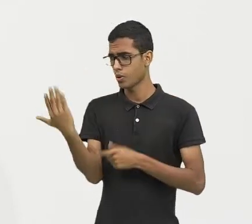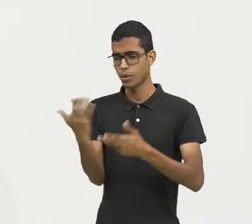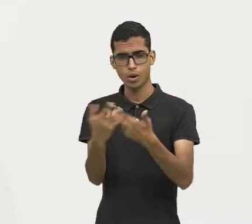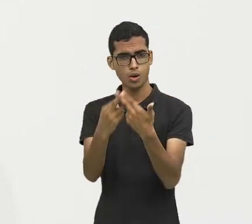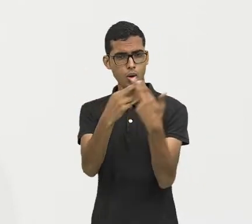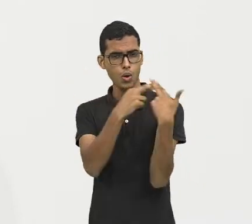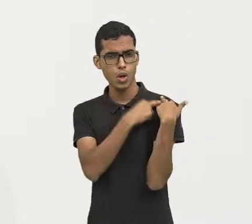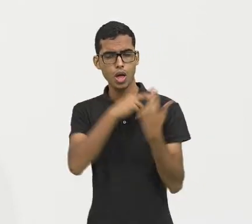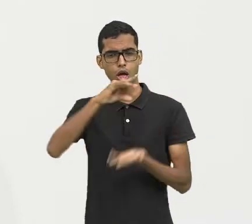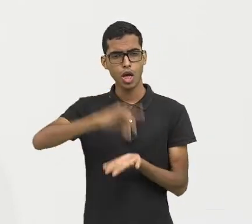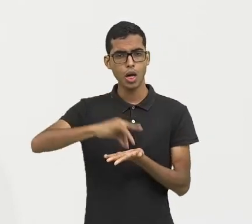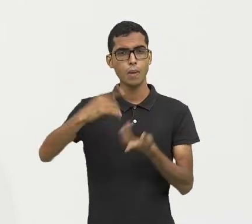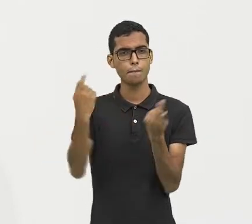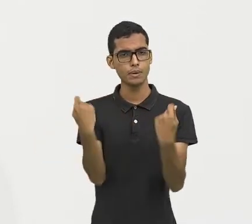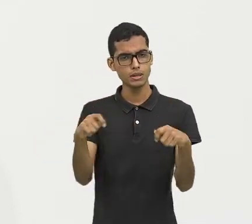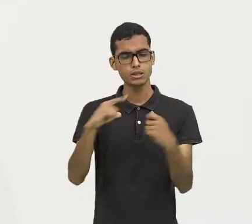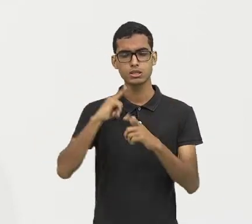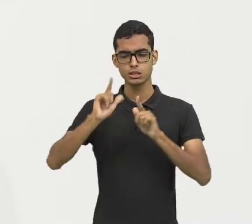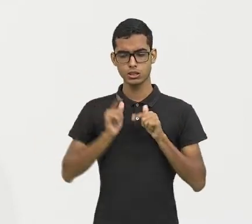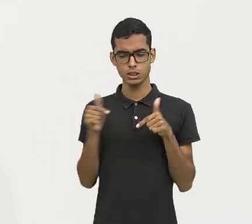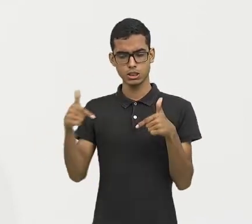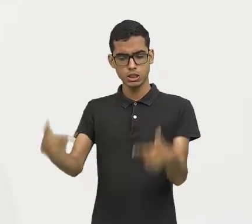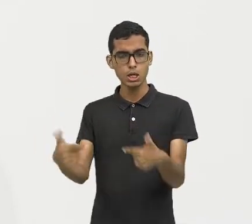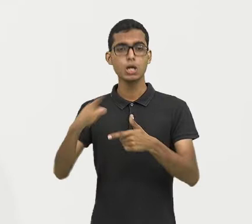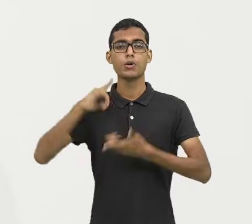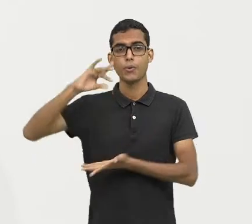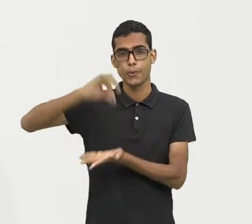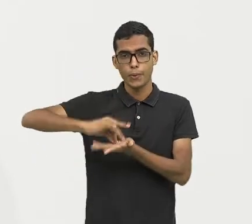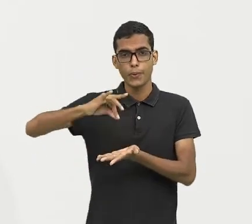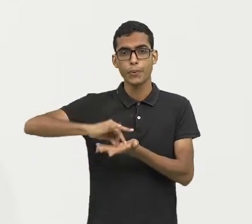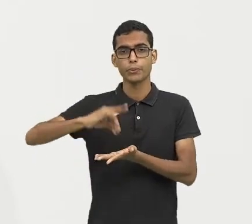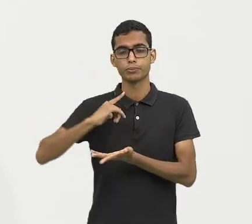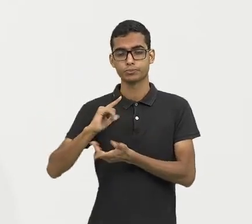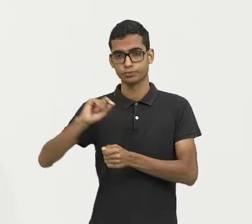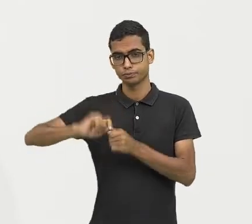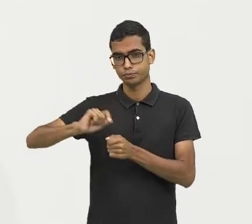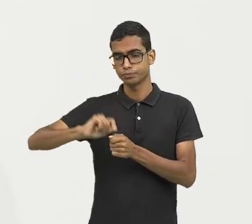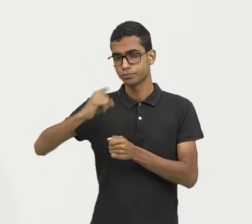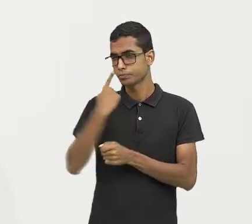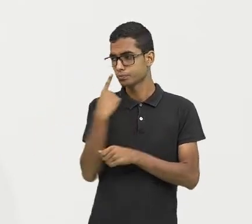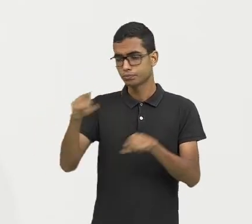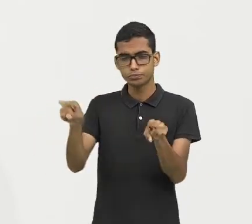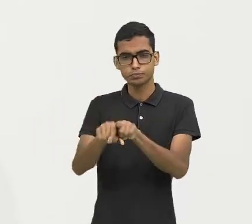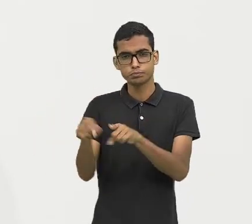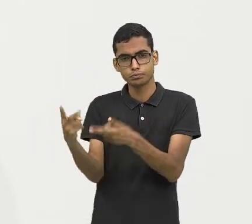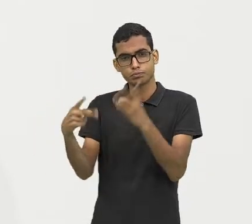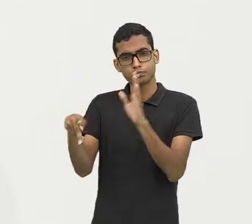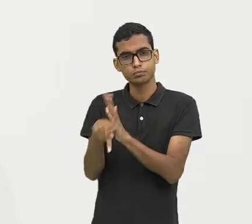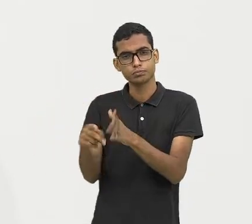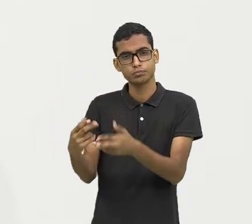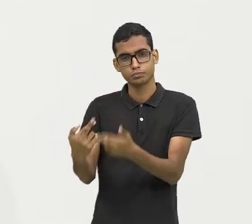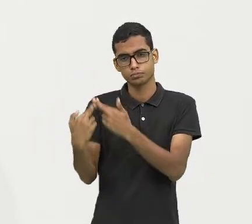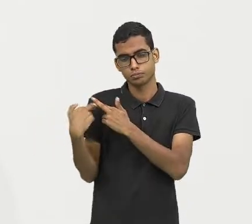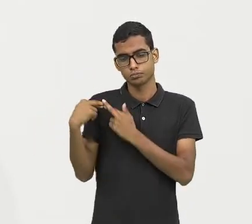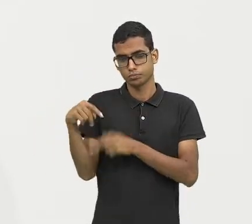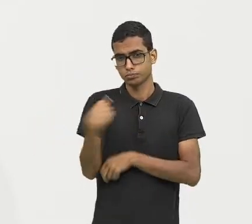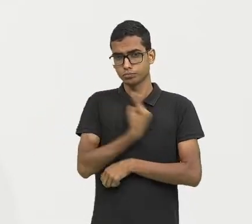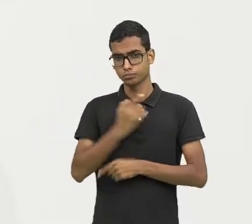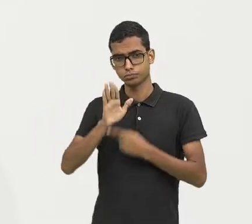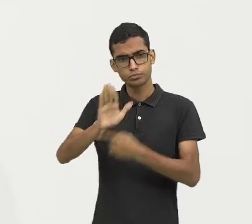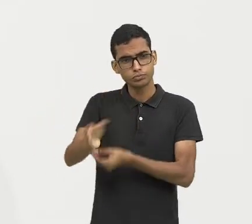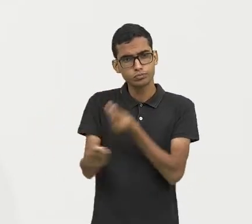é algo que se deve realizar, é algo que se deve fazer. E percebo que é um dos deveres que nós trazemos para